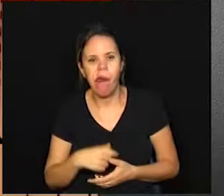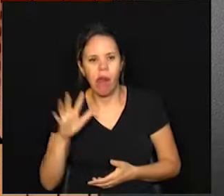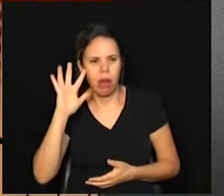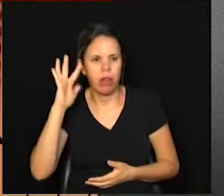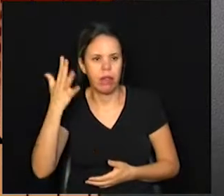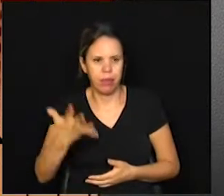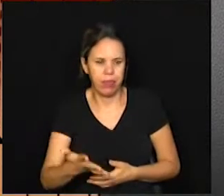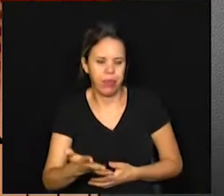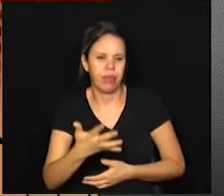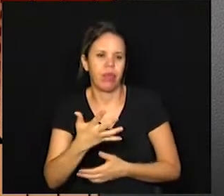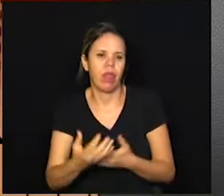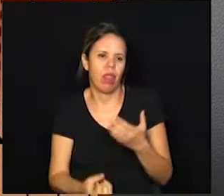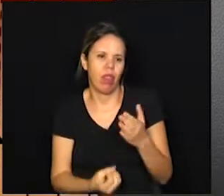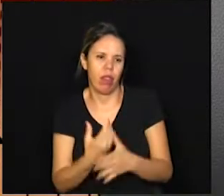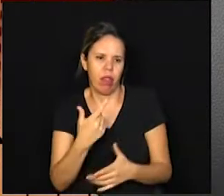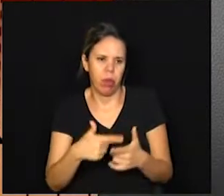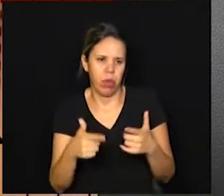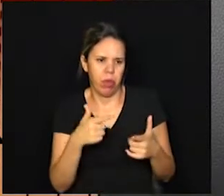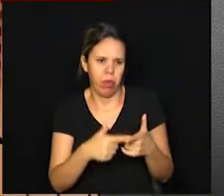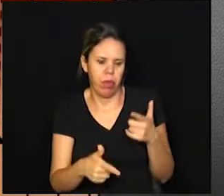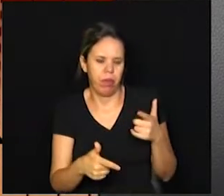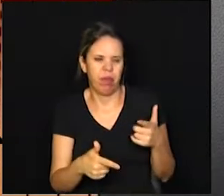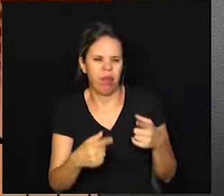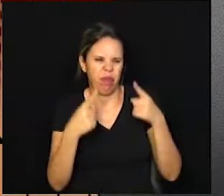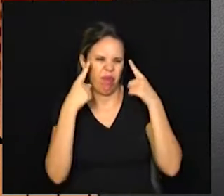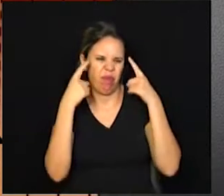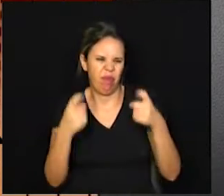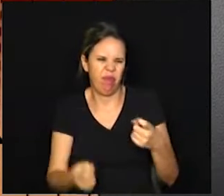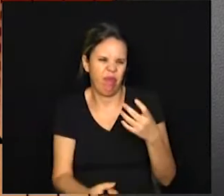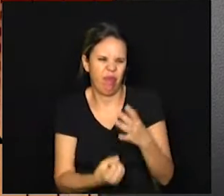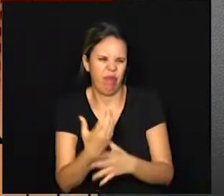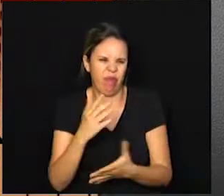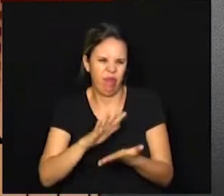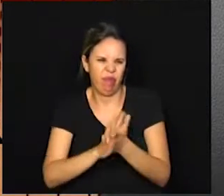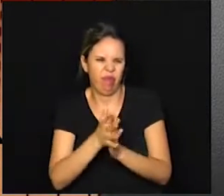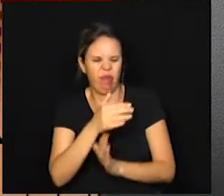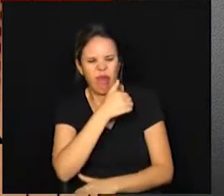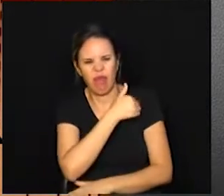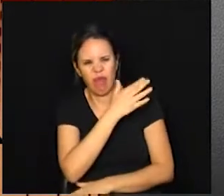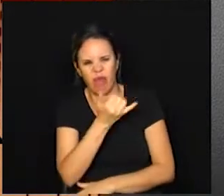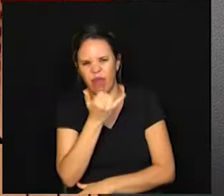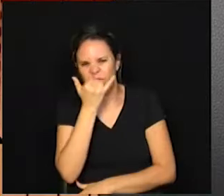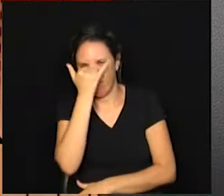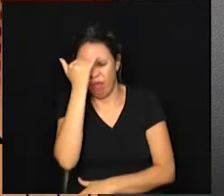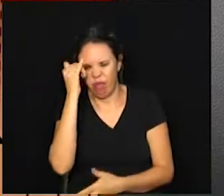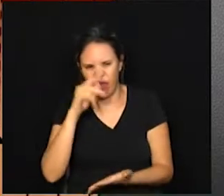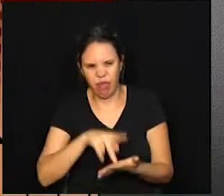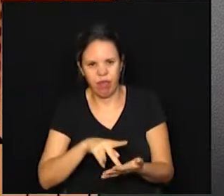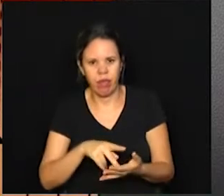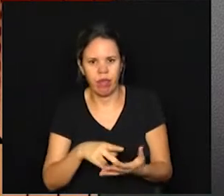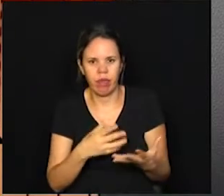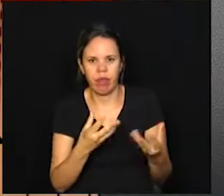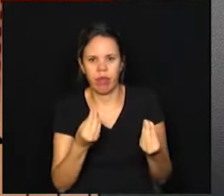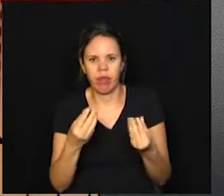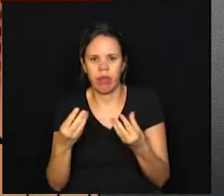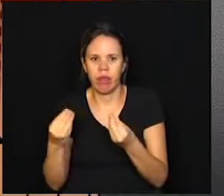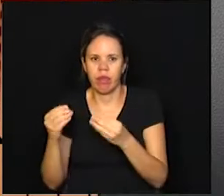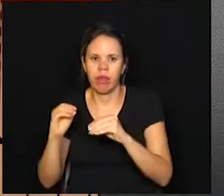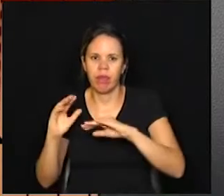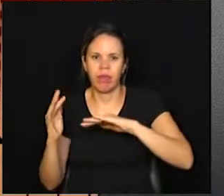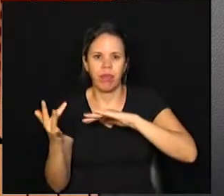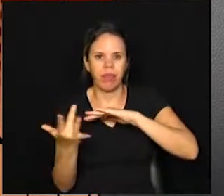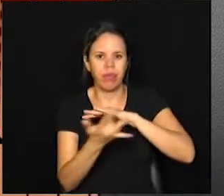em preconceitos, em violência, em verdadeiras tragédias, né? E muitos veículos de